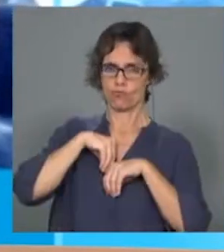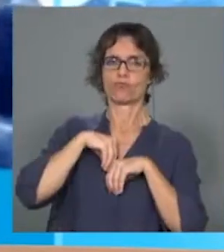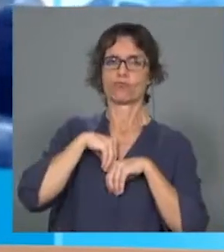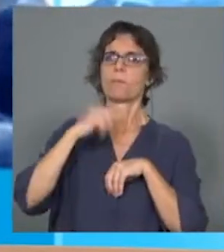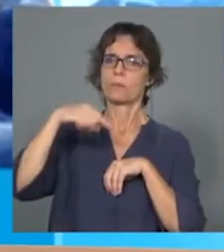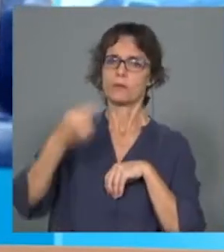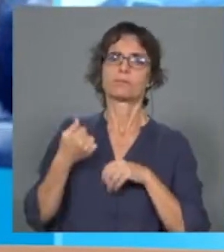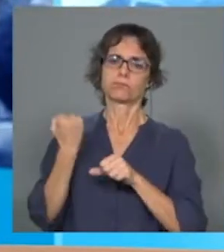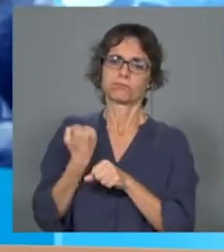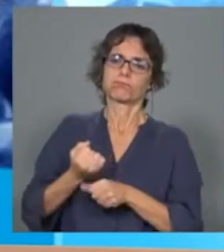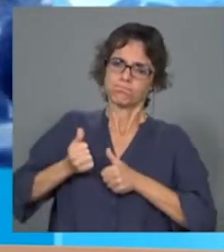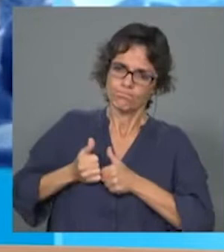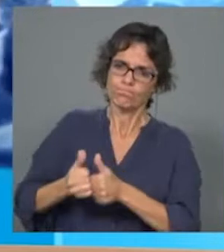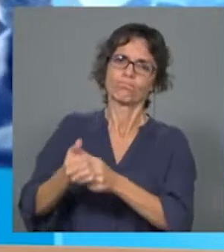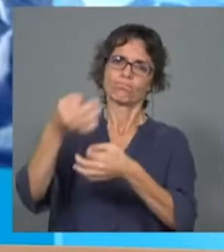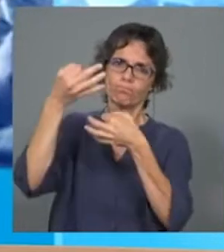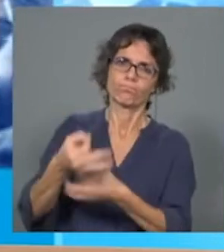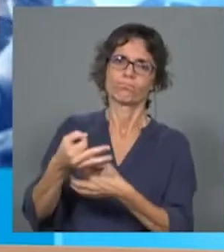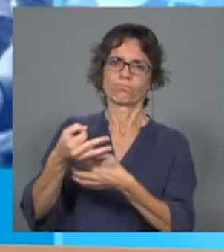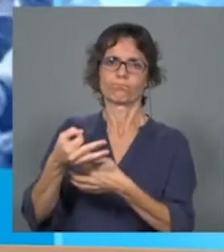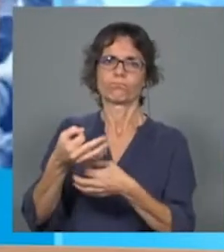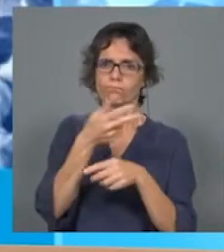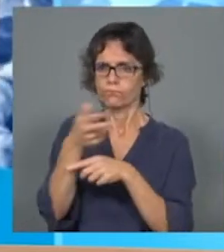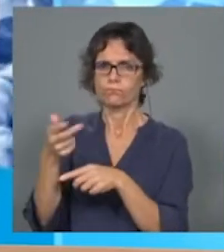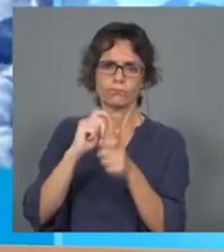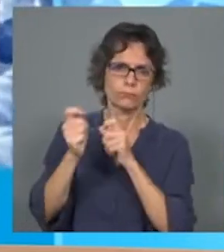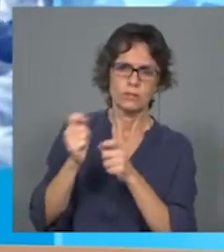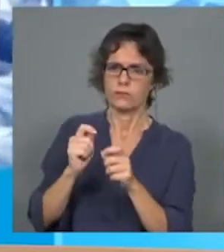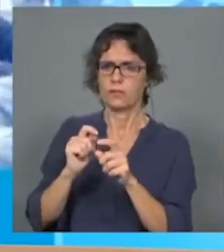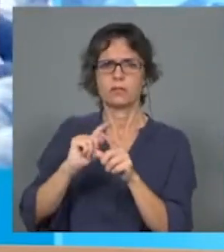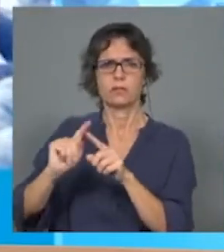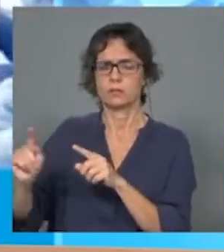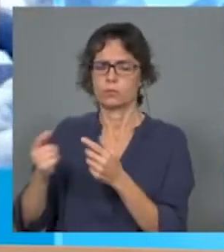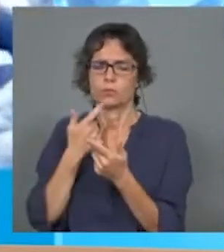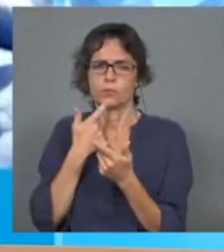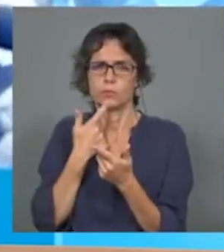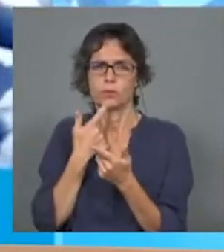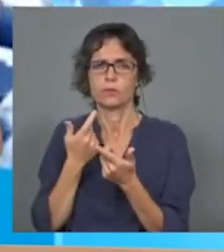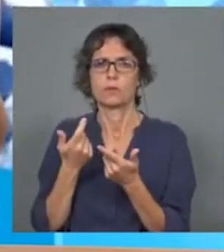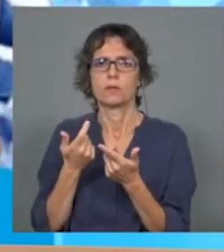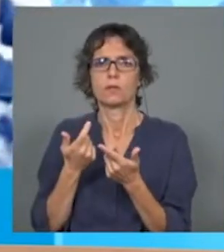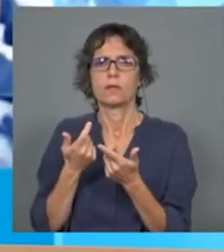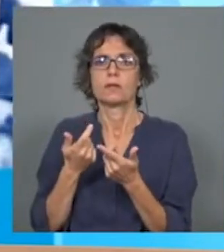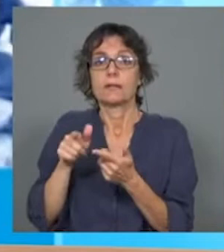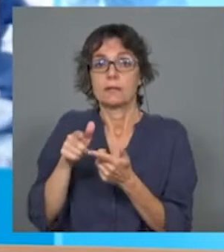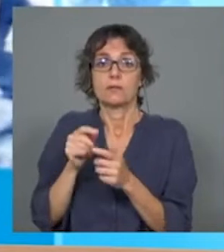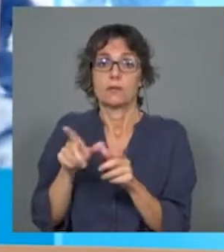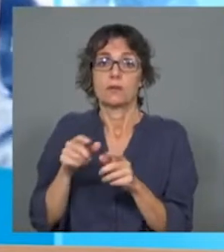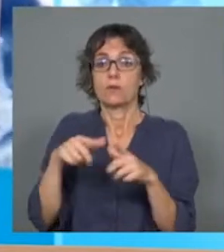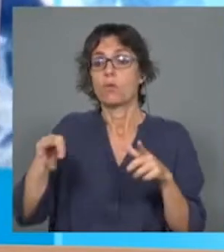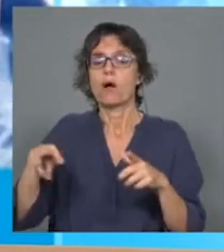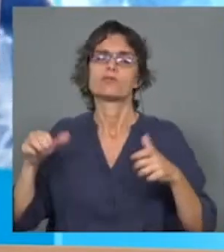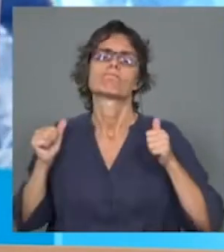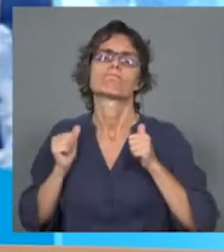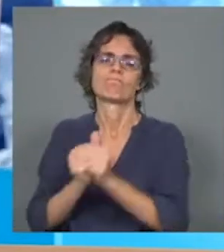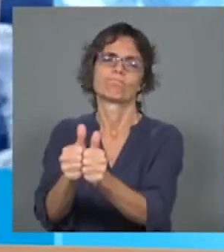um acompanhamento a par e passo, com comentário, reportagem, entrevista, etc., e que, digamos, do ponto de vista da linguagem e do ponto de vista dos